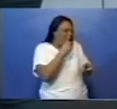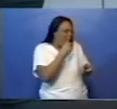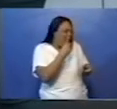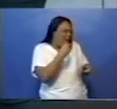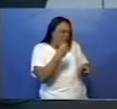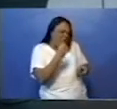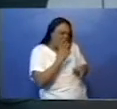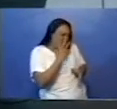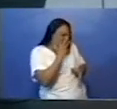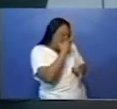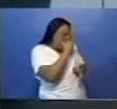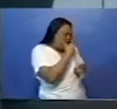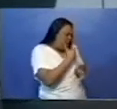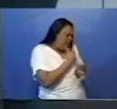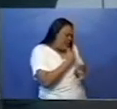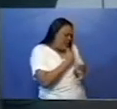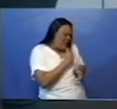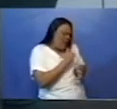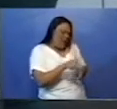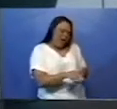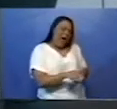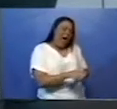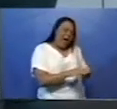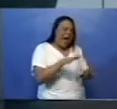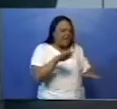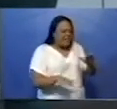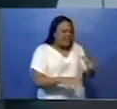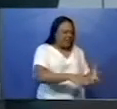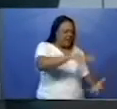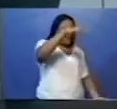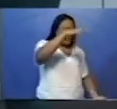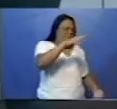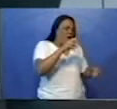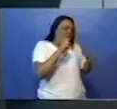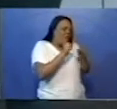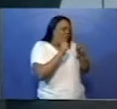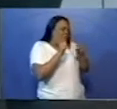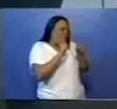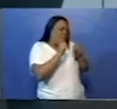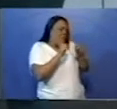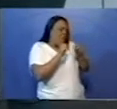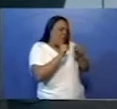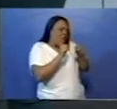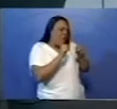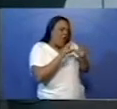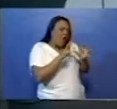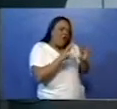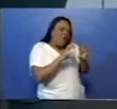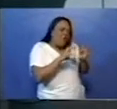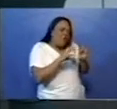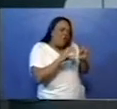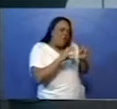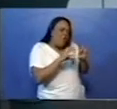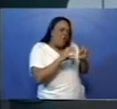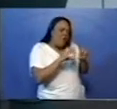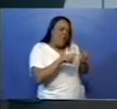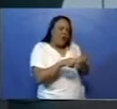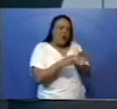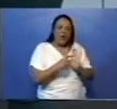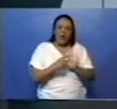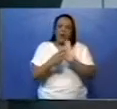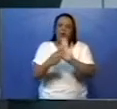ser um gatão, mas como ele é tão bonitinho, tão fofinho, eu uso o gatinho para mostrar